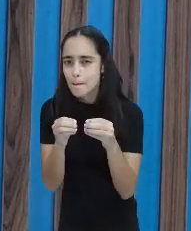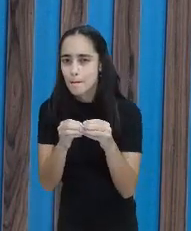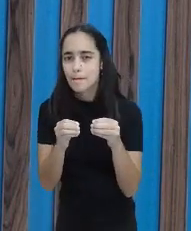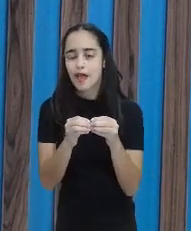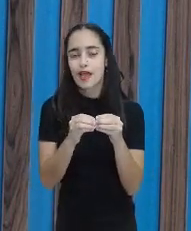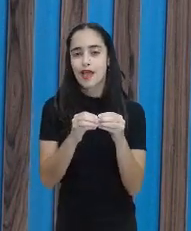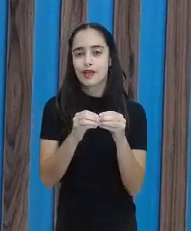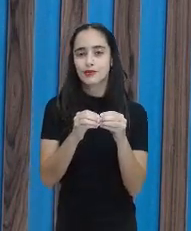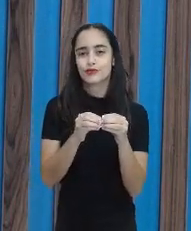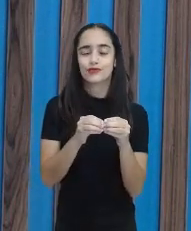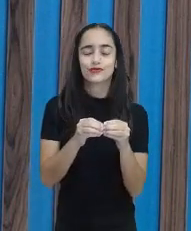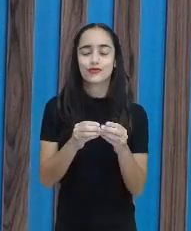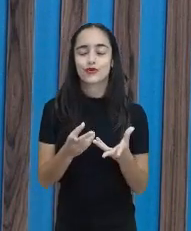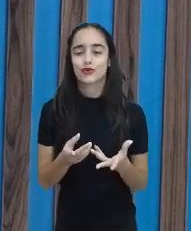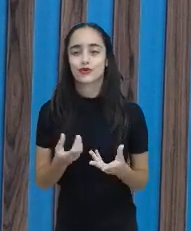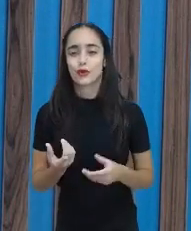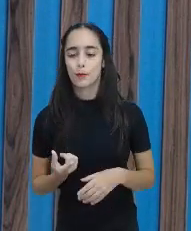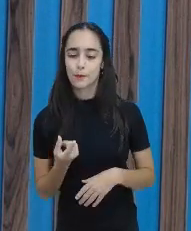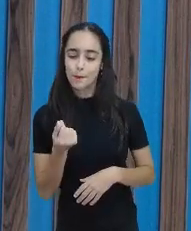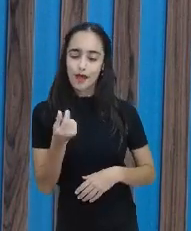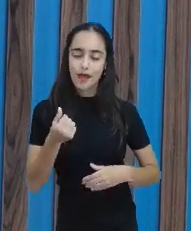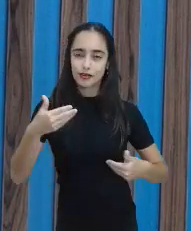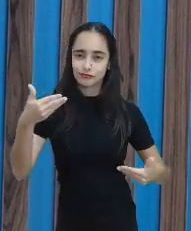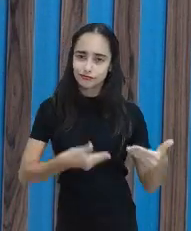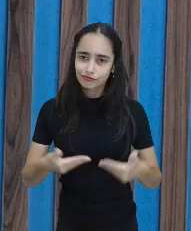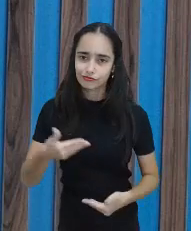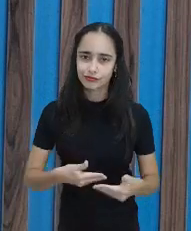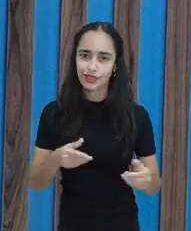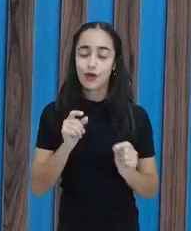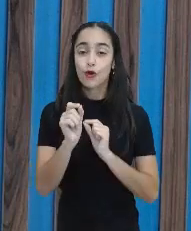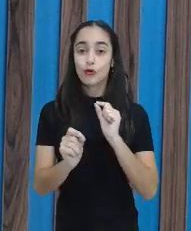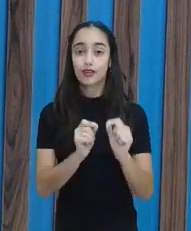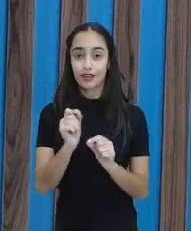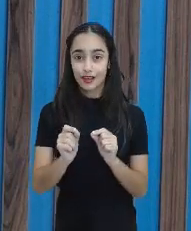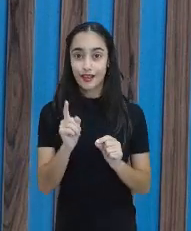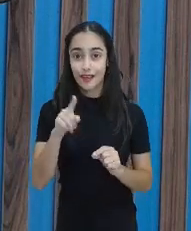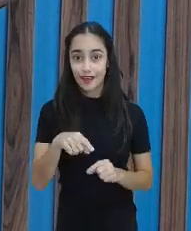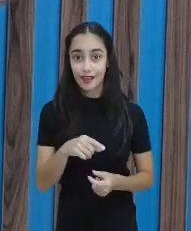planejamento, né, desse orçamento participativo, são as